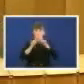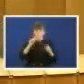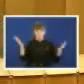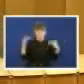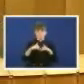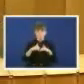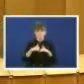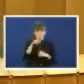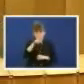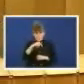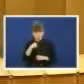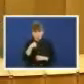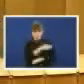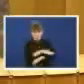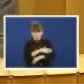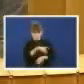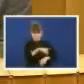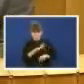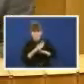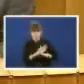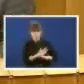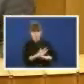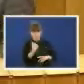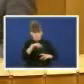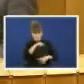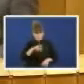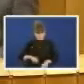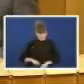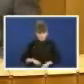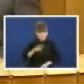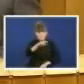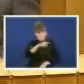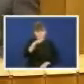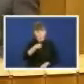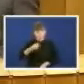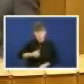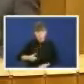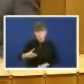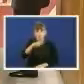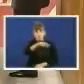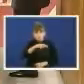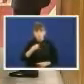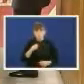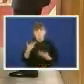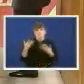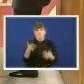Eso foi o que deixou o seu goberno e é un futuro que vostede e siga ofrecer as galegas e os galegos.